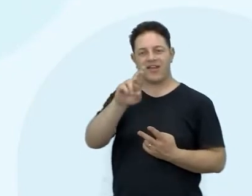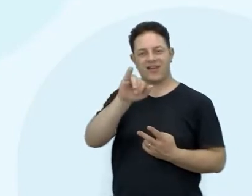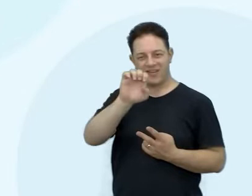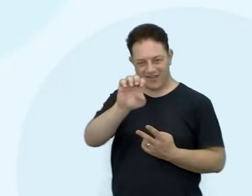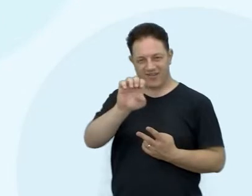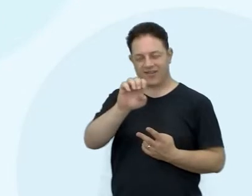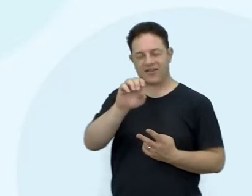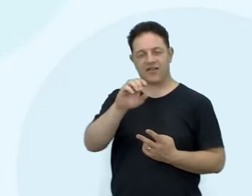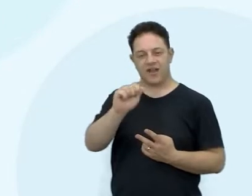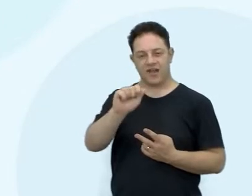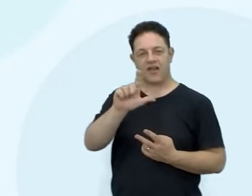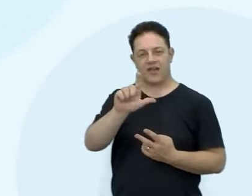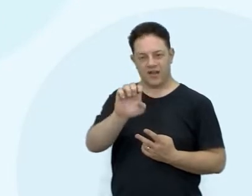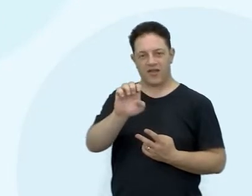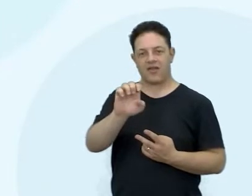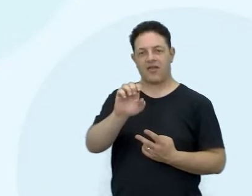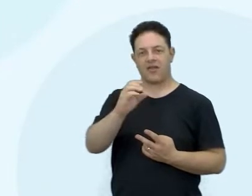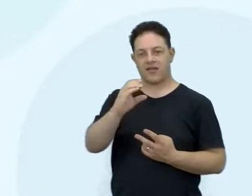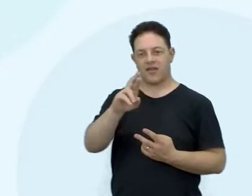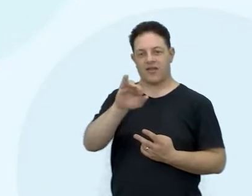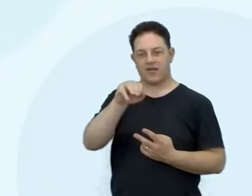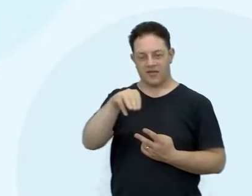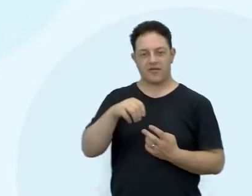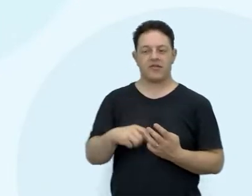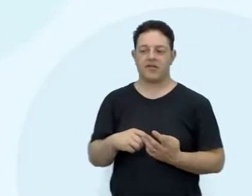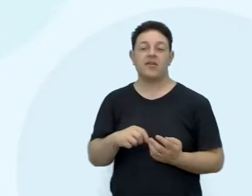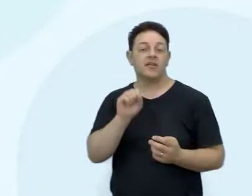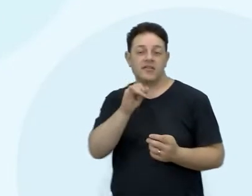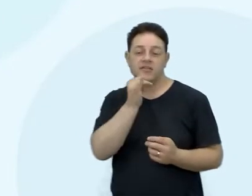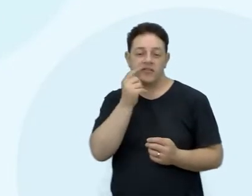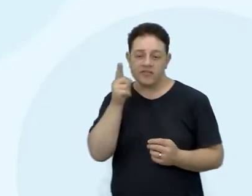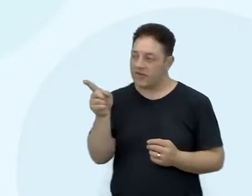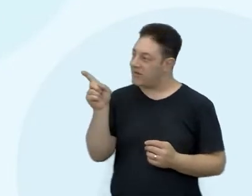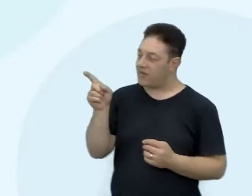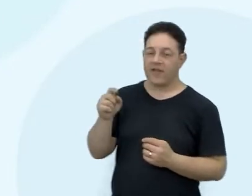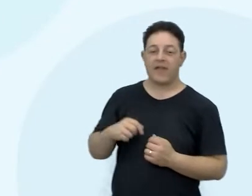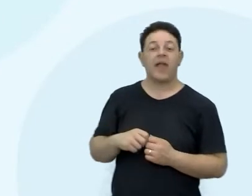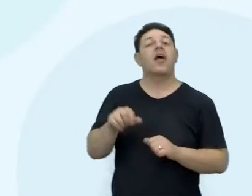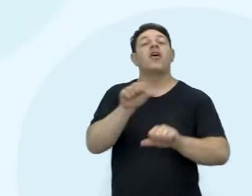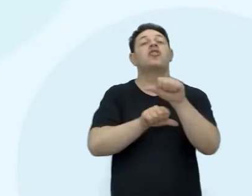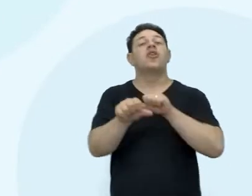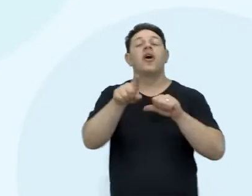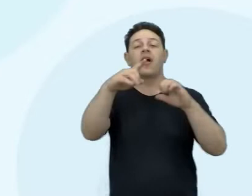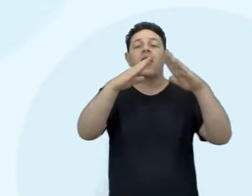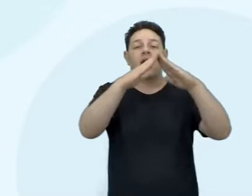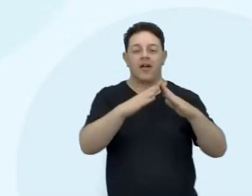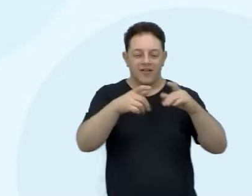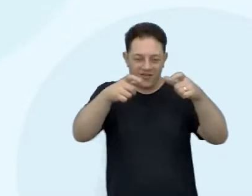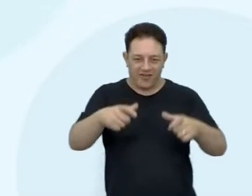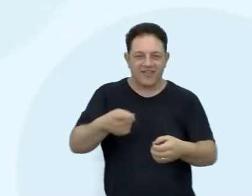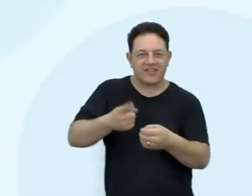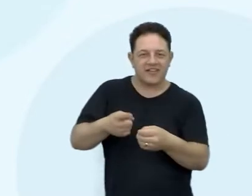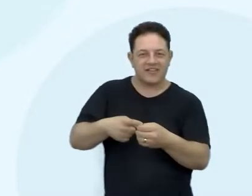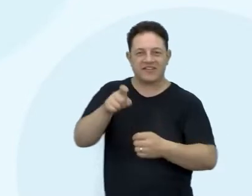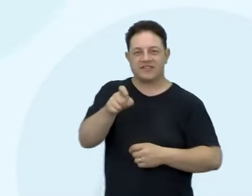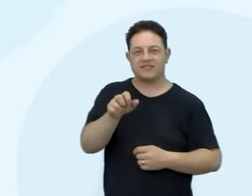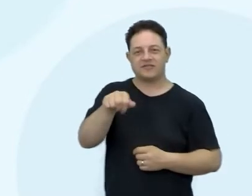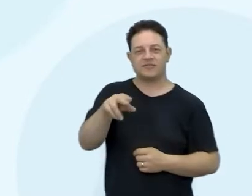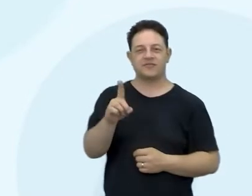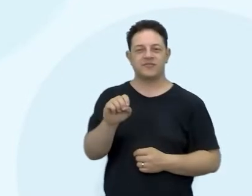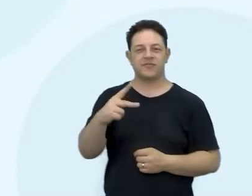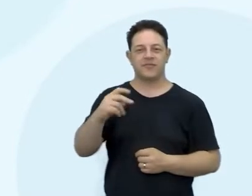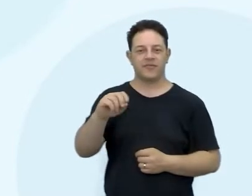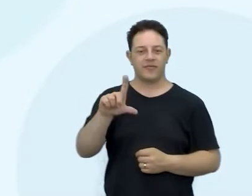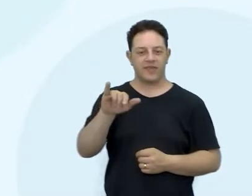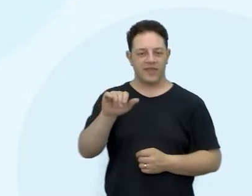baixa que eu fiz. Que se olhar para a planta da casinha de Xandópolis, dá para ver que tem um corredor ali. Aí você fala, mas é tão